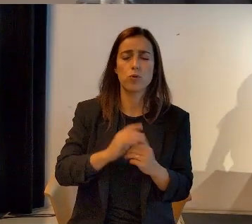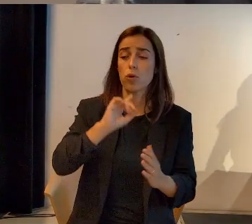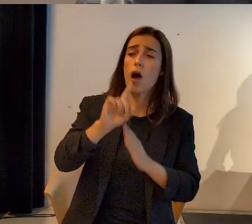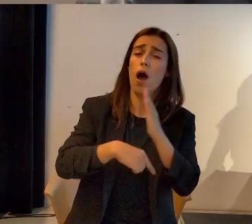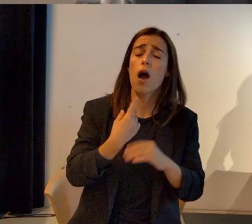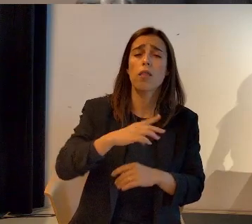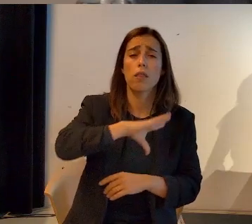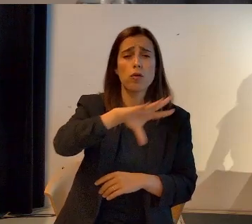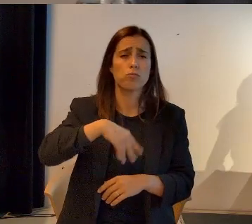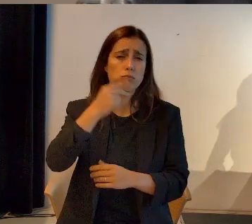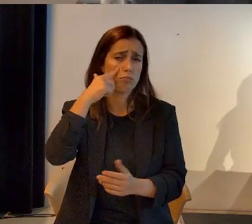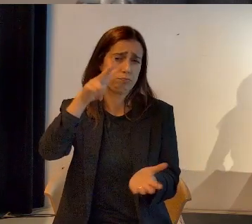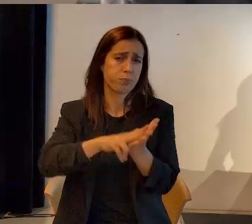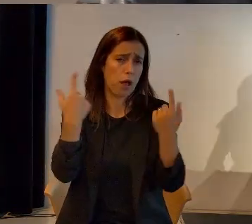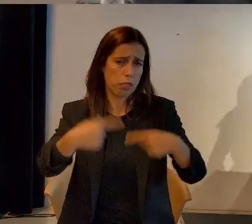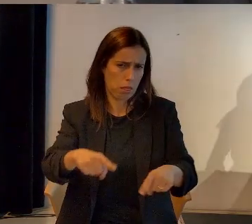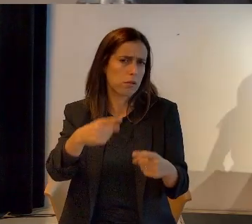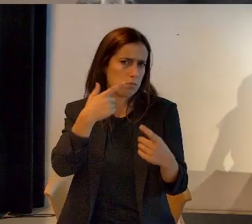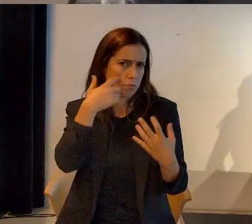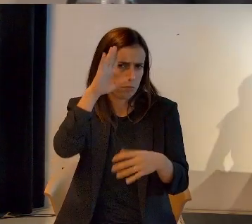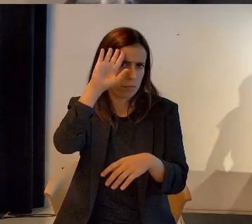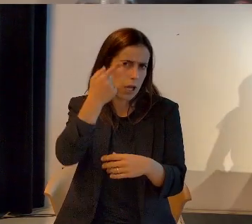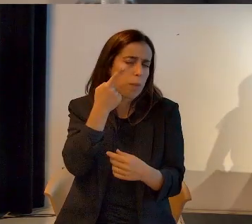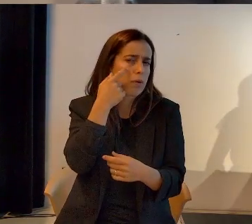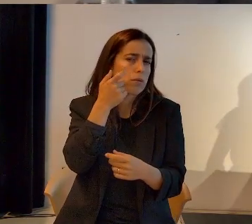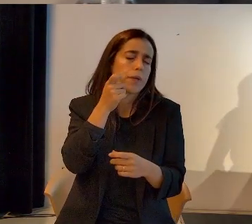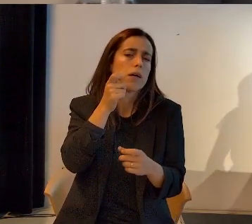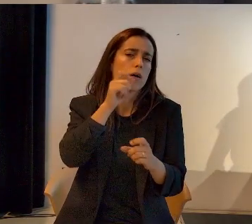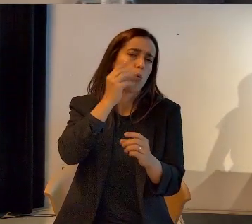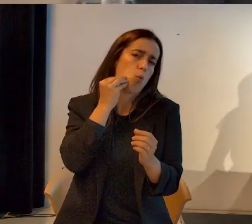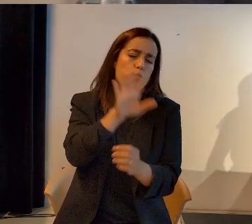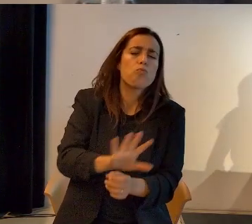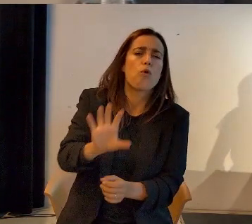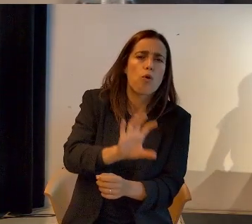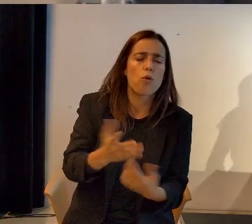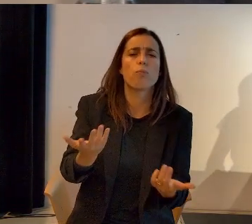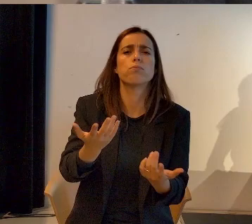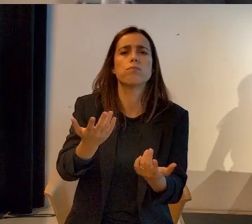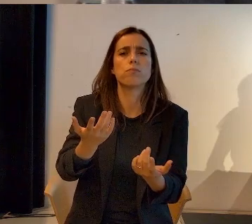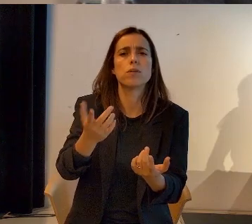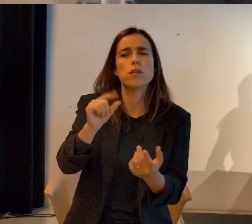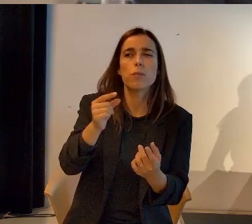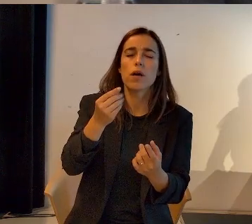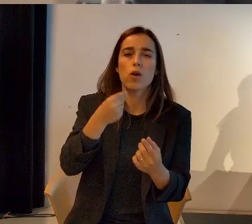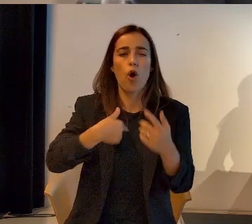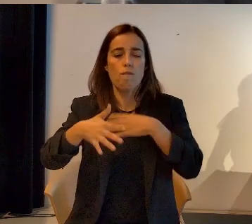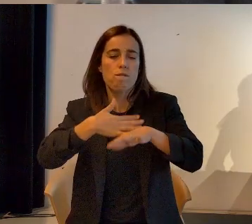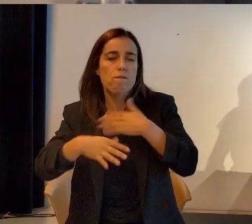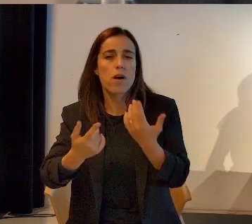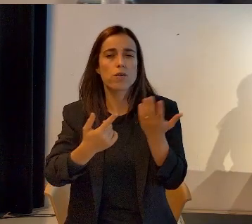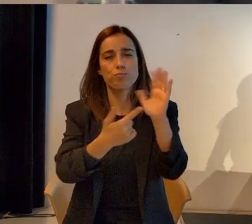mundo, o reconhecimento que nós temos e o reconhecimento que nos é dado acerca daquilo que vamos fazendo,